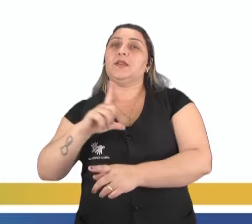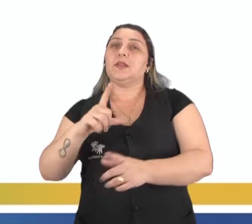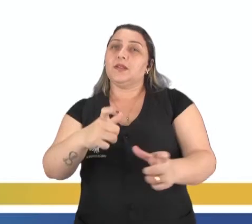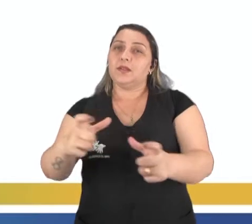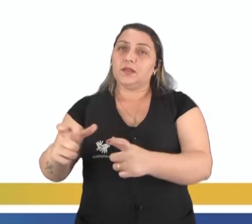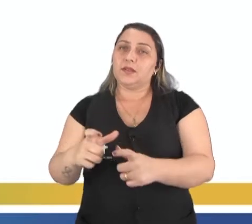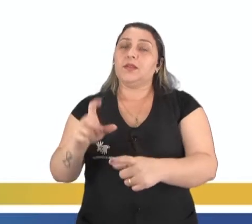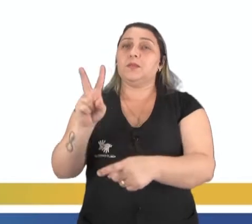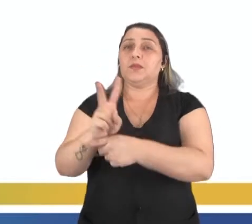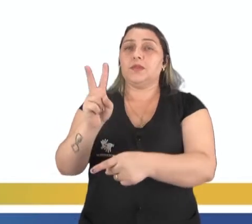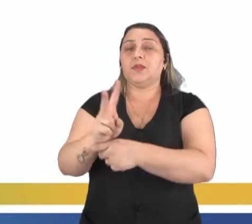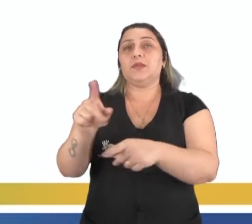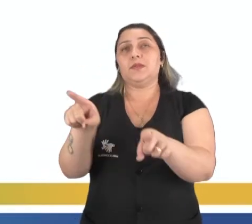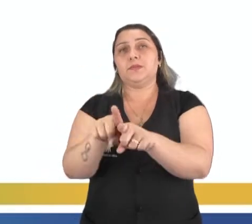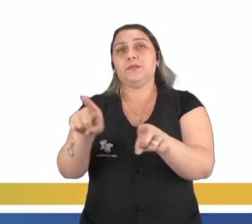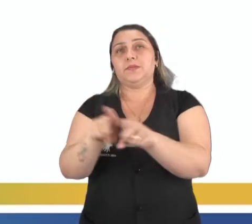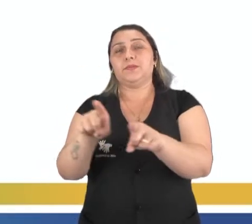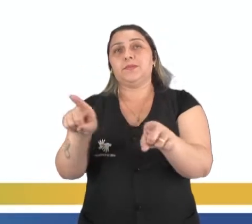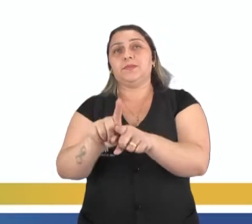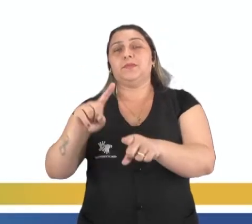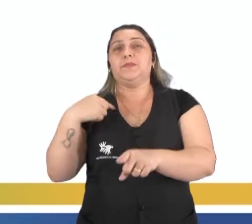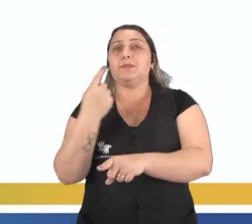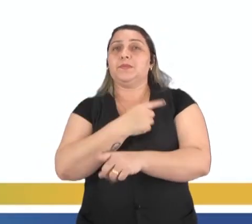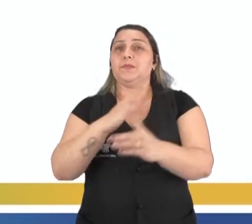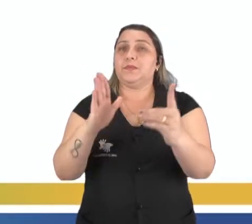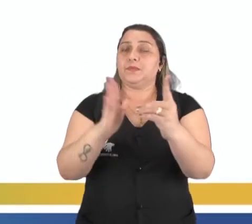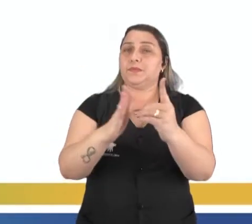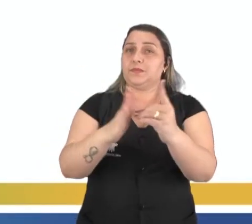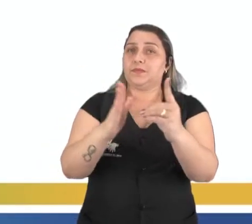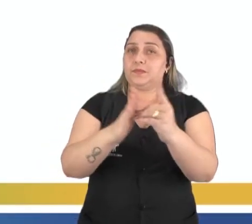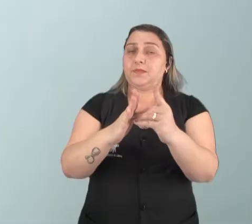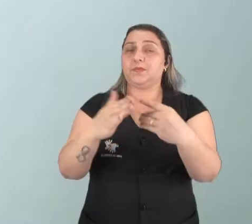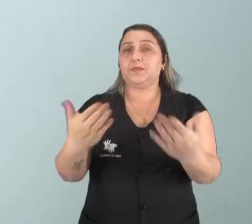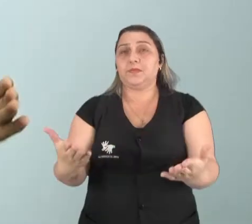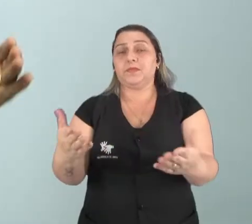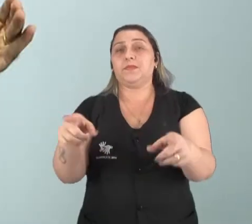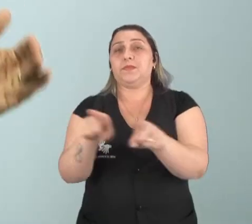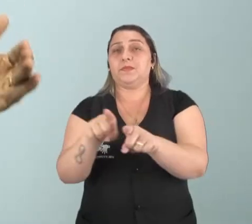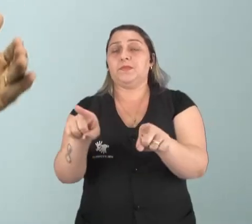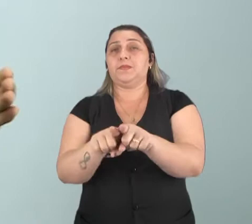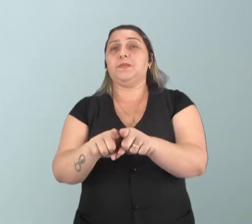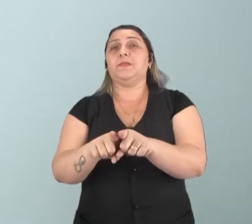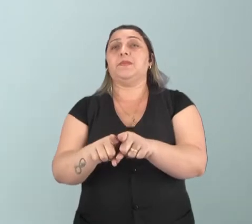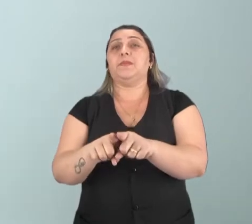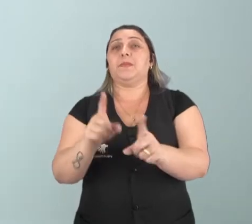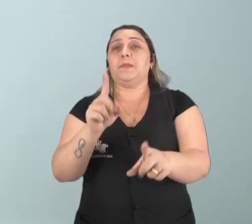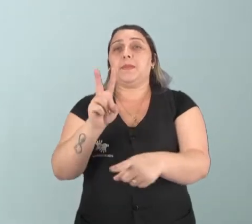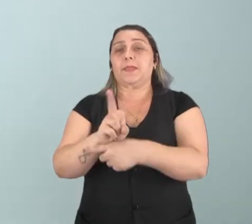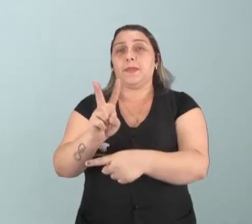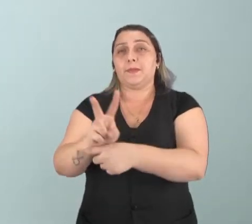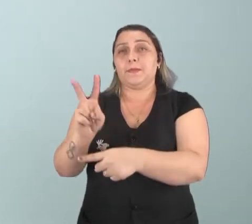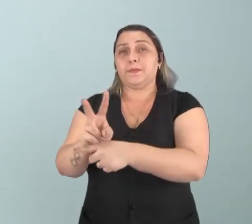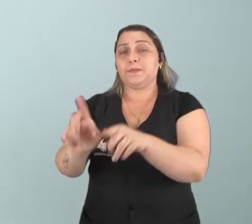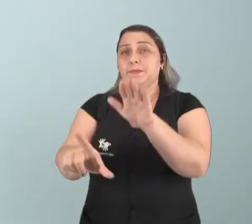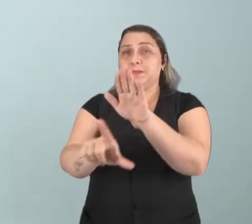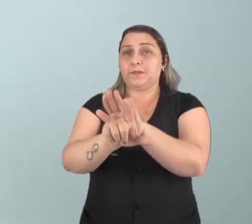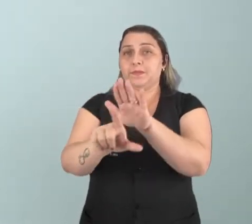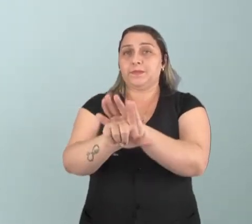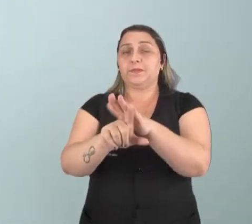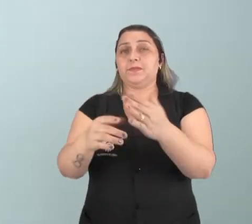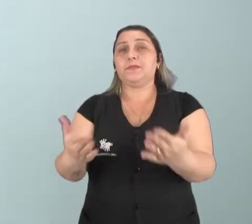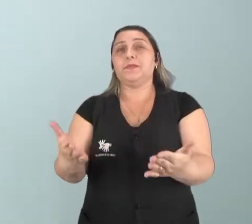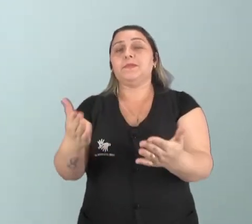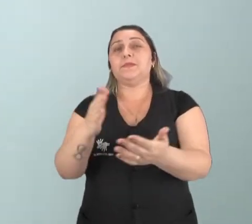aonde existe também os nossos nativos, chamados índios, também existem as áreas que são protegidas por lei para que, de